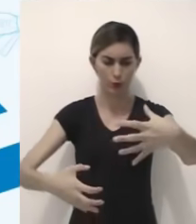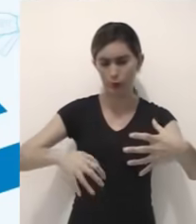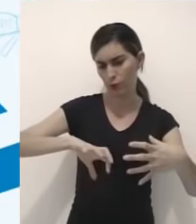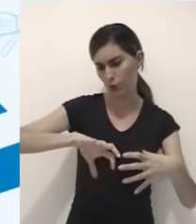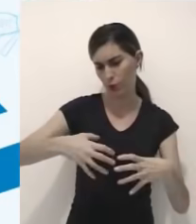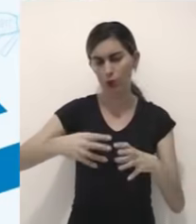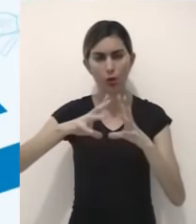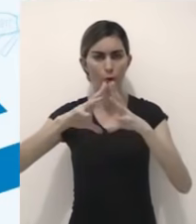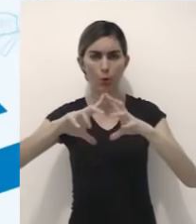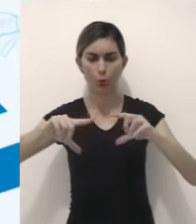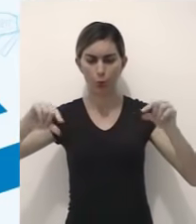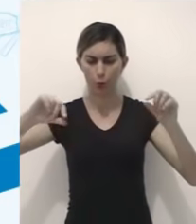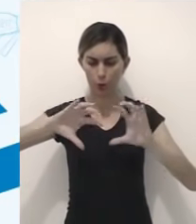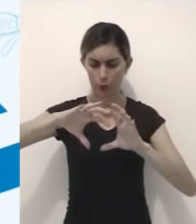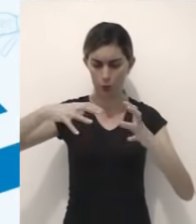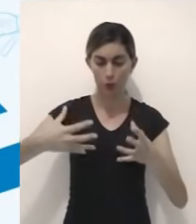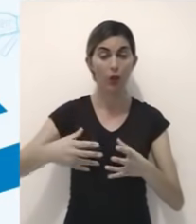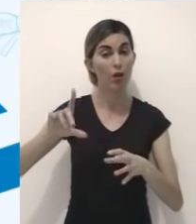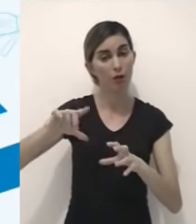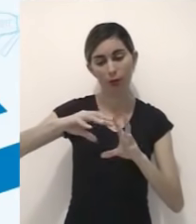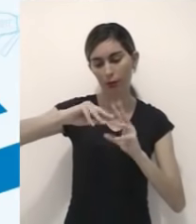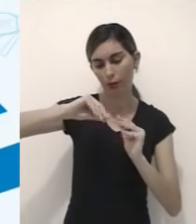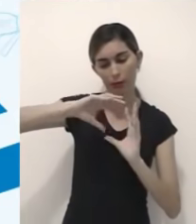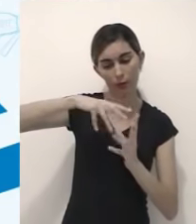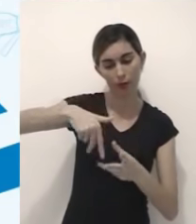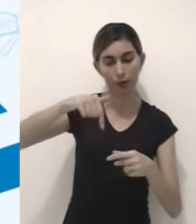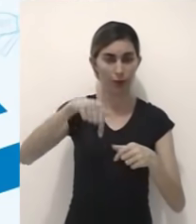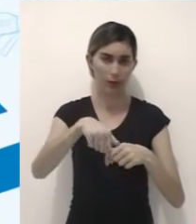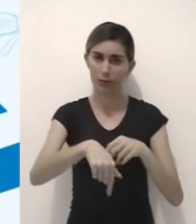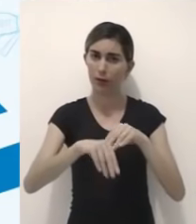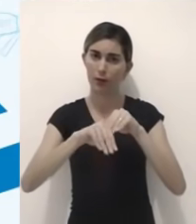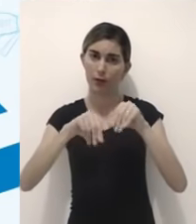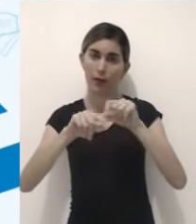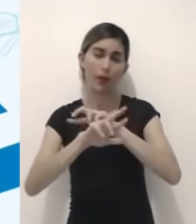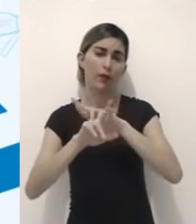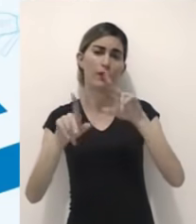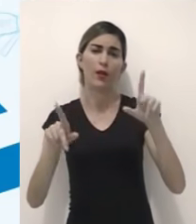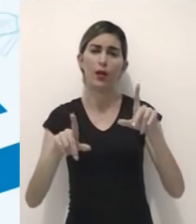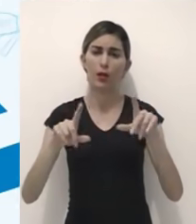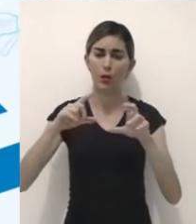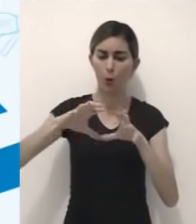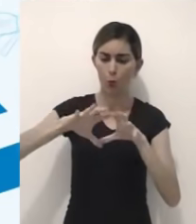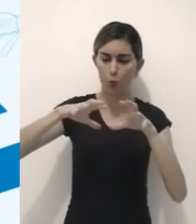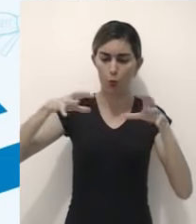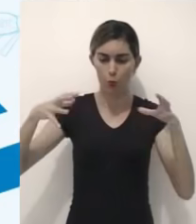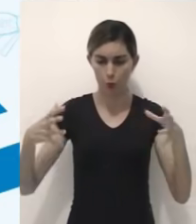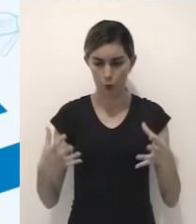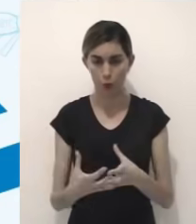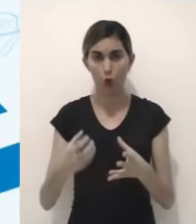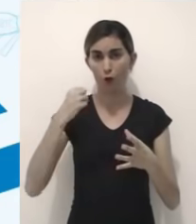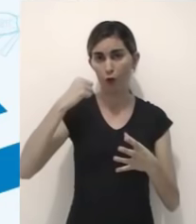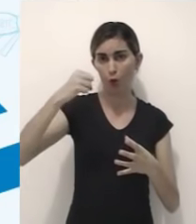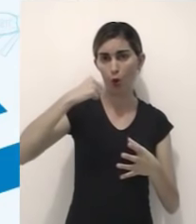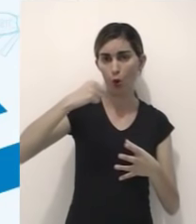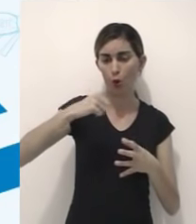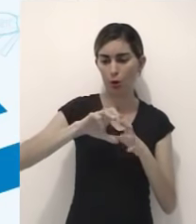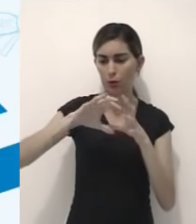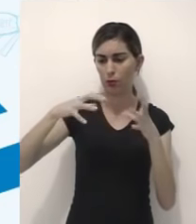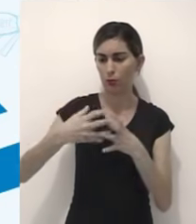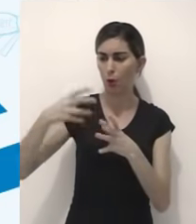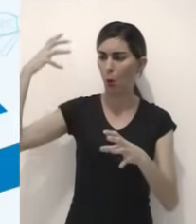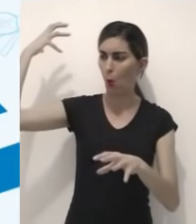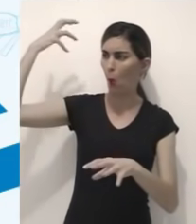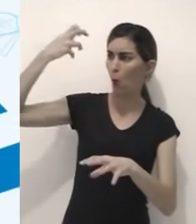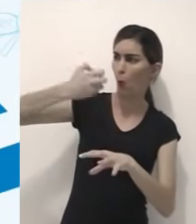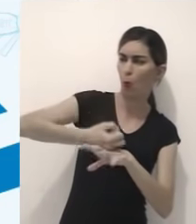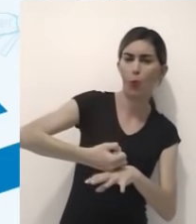esses buracos, essas crateras. Já no planeta Terra, acontece de forma diferente. Como nós temos uma atmosfera